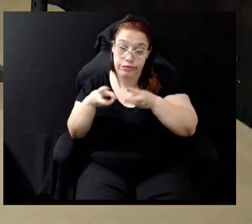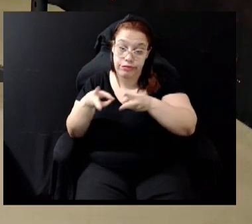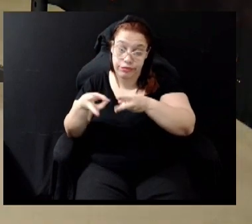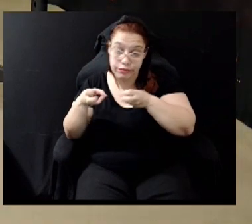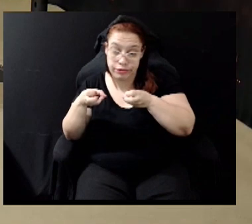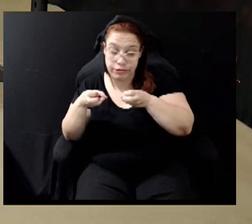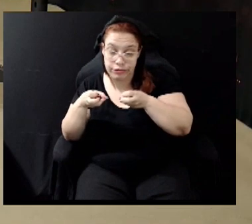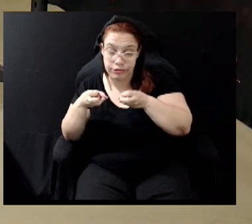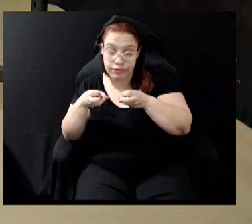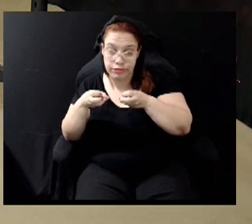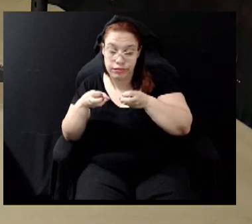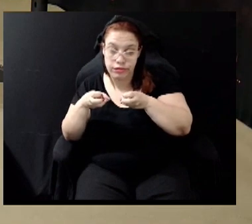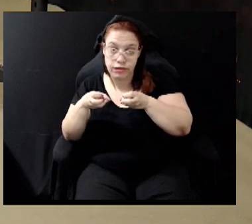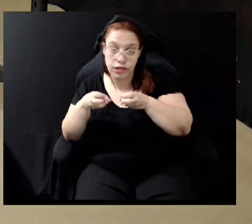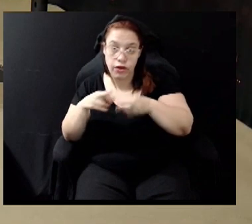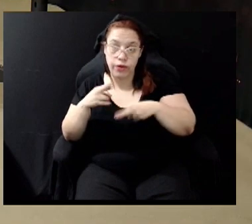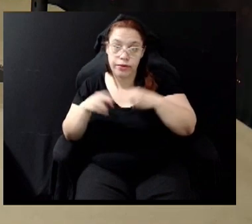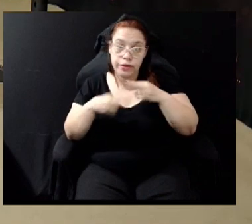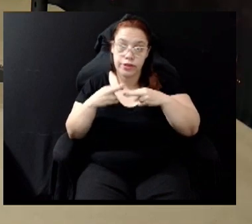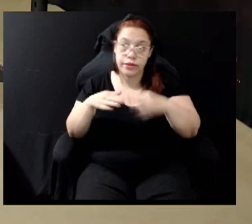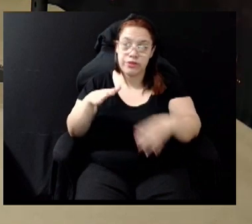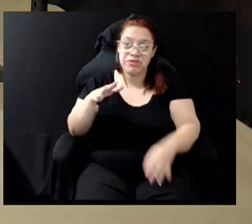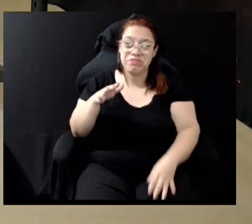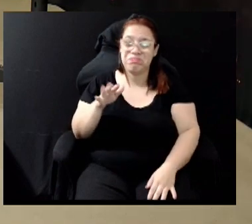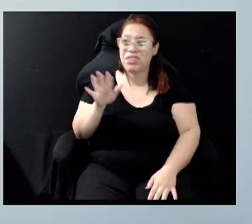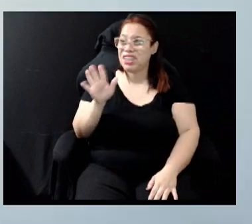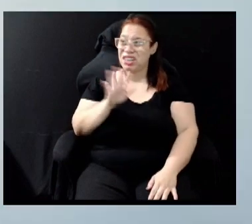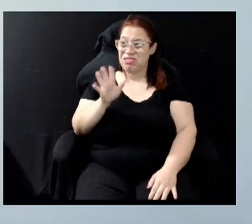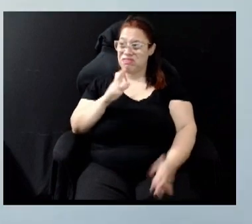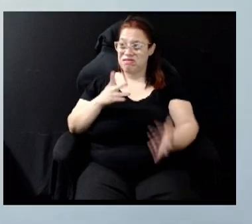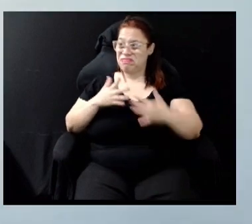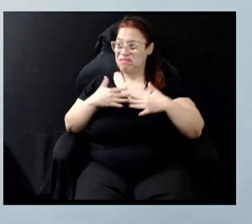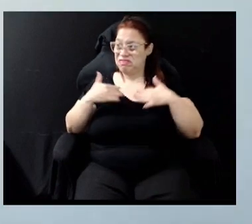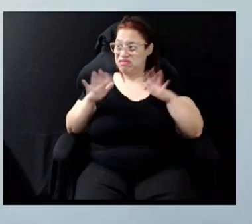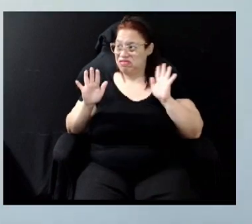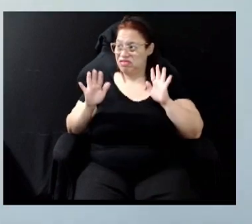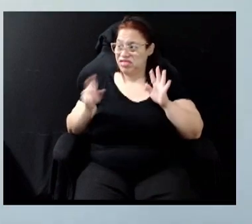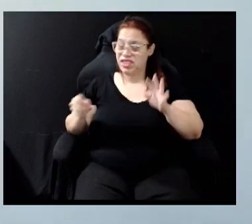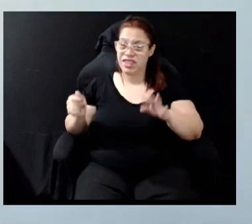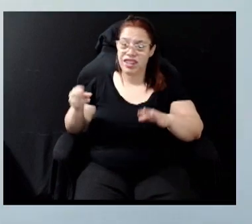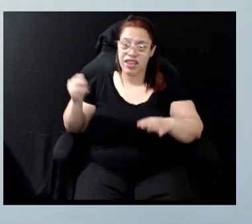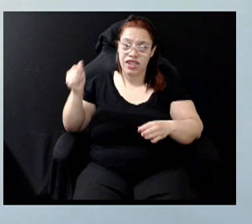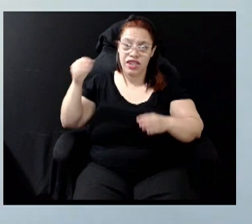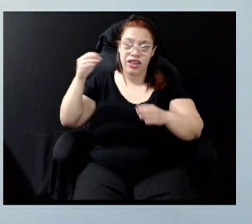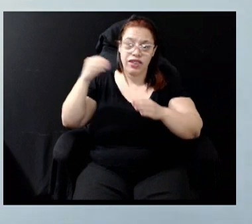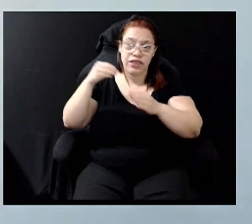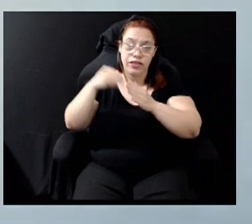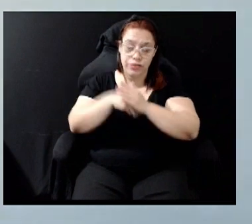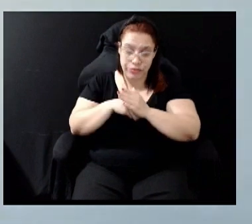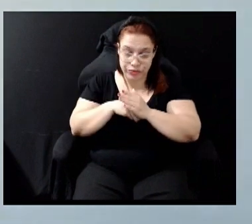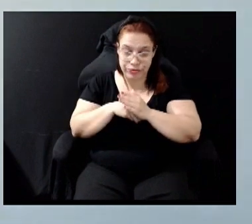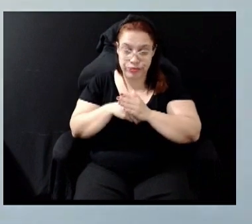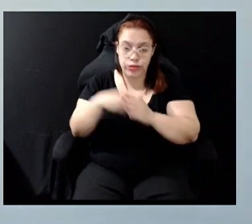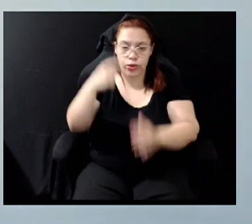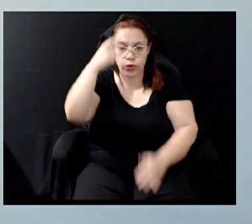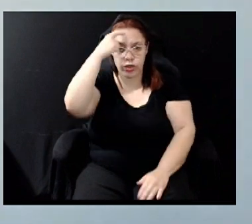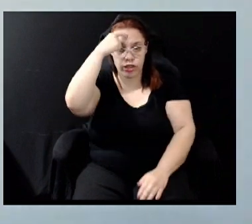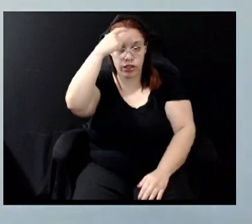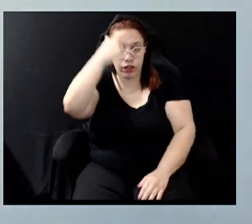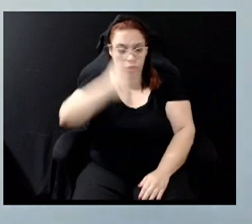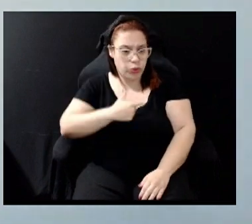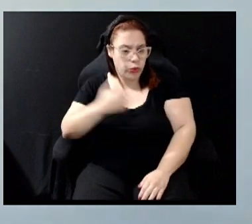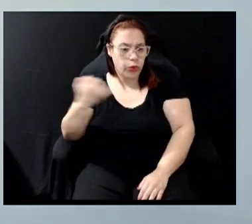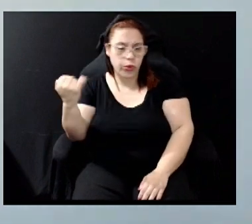elas estão cada vez mais superficiais, muitas vezes a gente tem que voltar dentro, né, do processo ali de autoconhecimento, o quanto é importante a pessoa